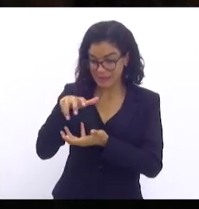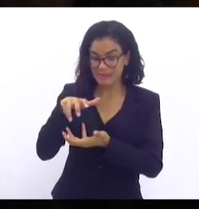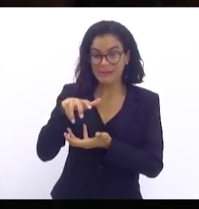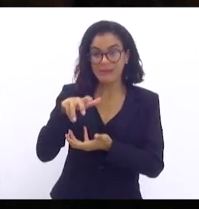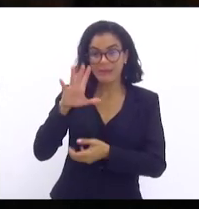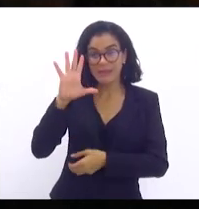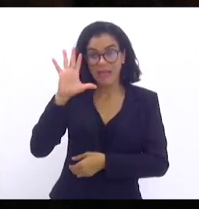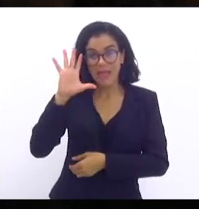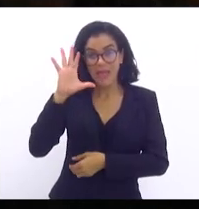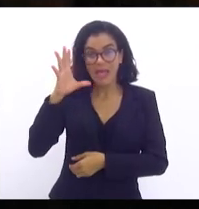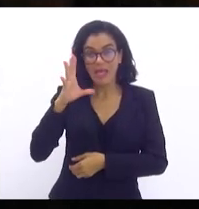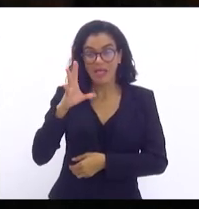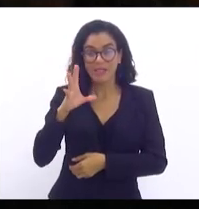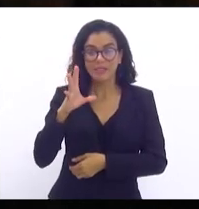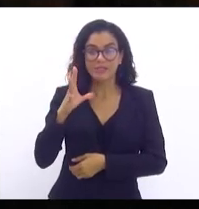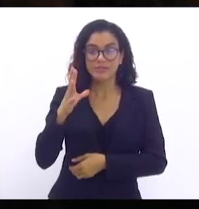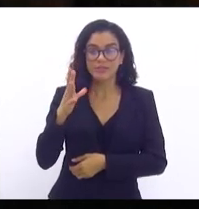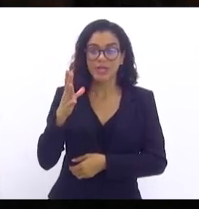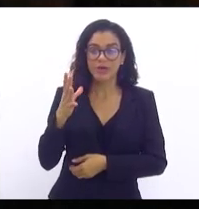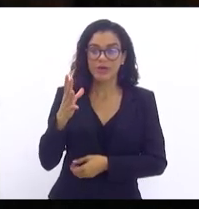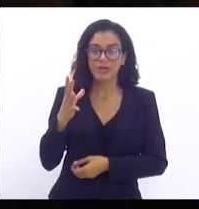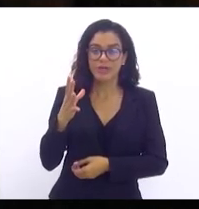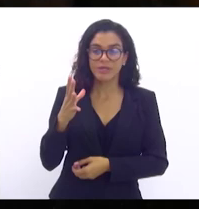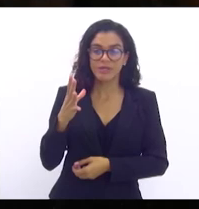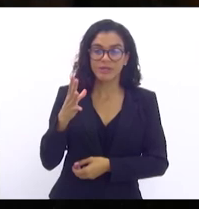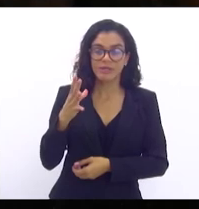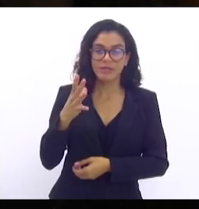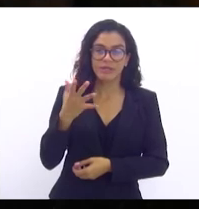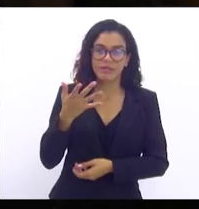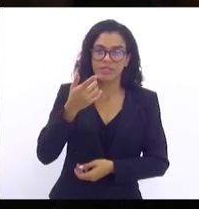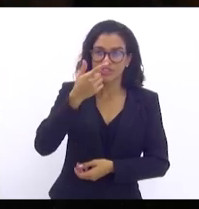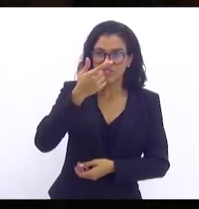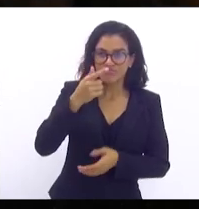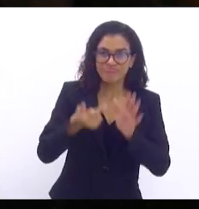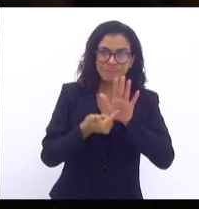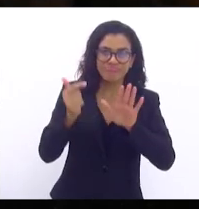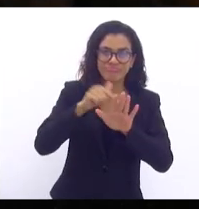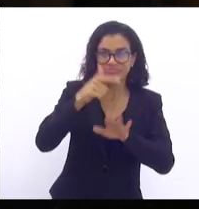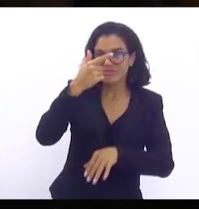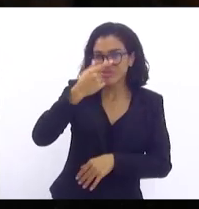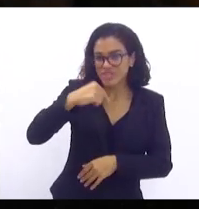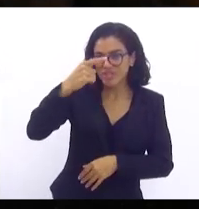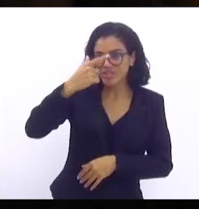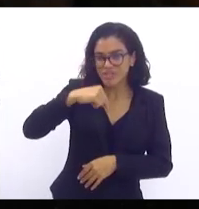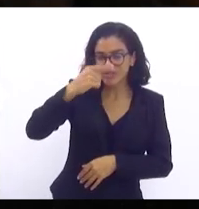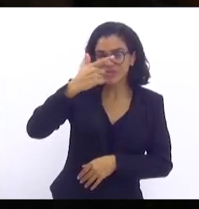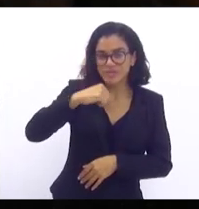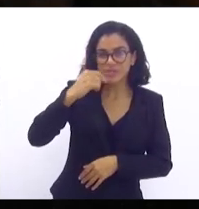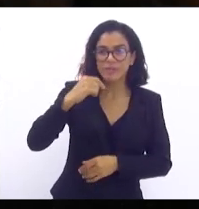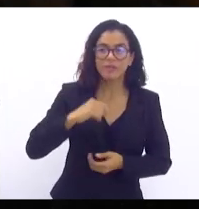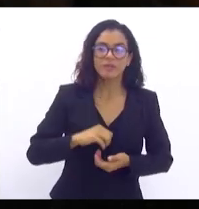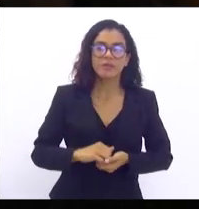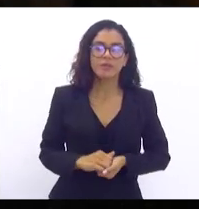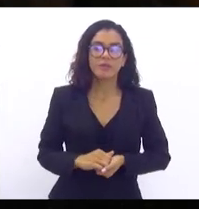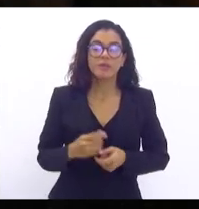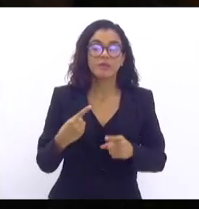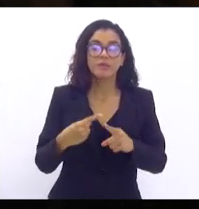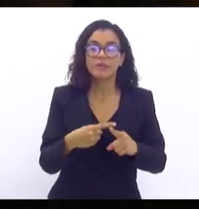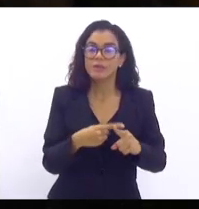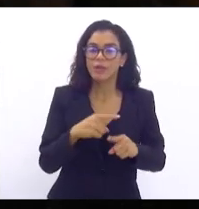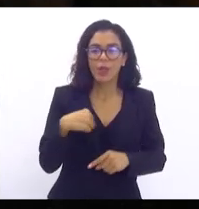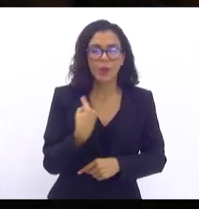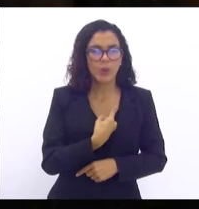dar 3 espirros, ela ajeita essa situação. Não? Porque nós,